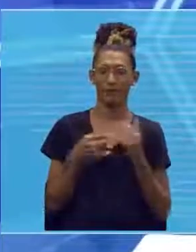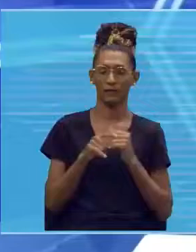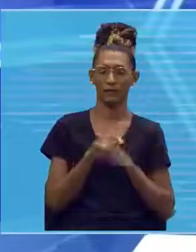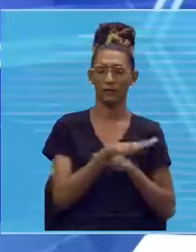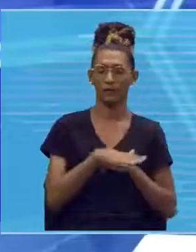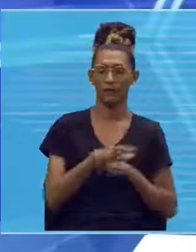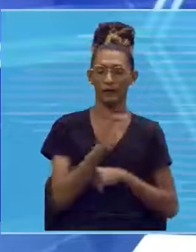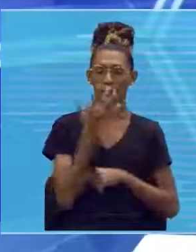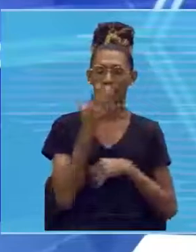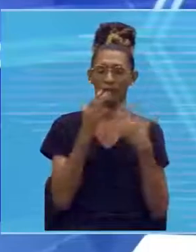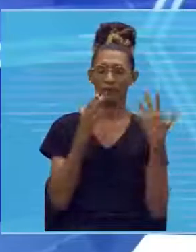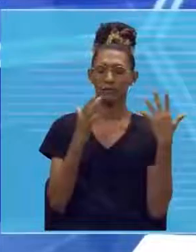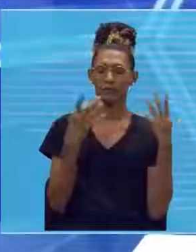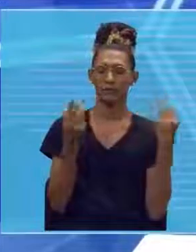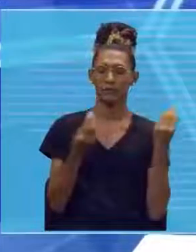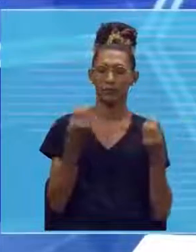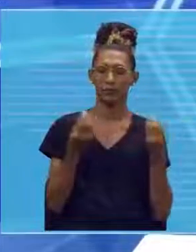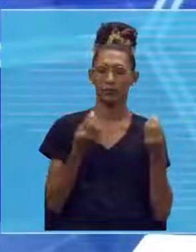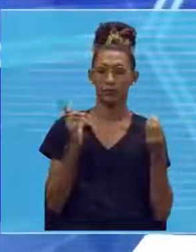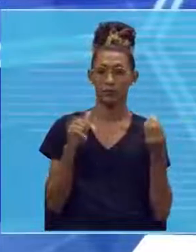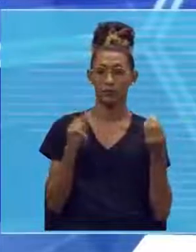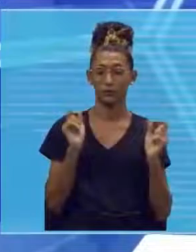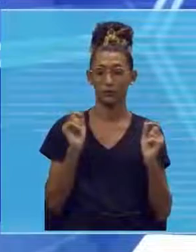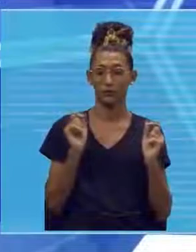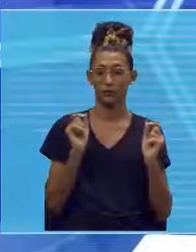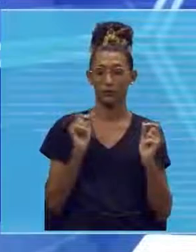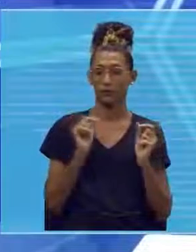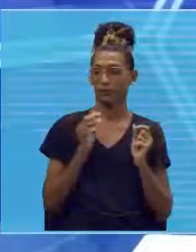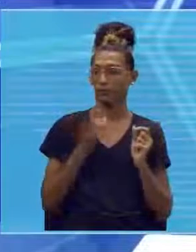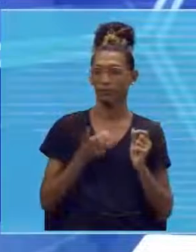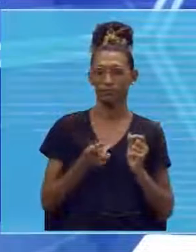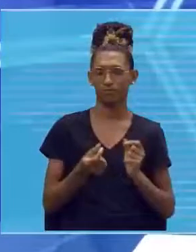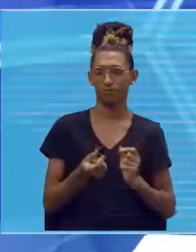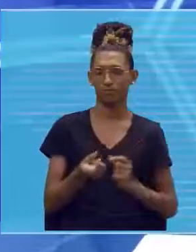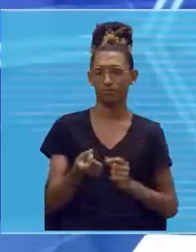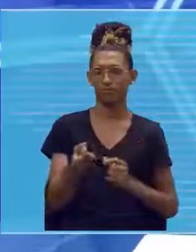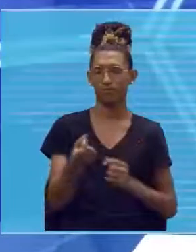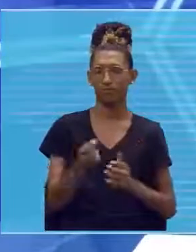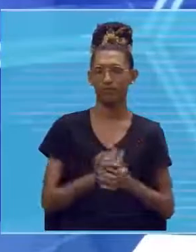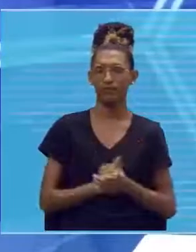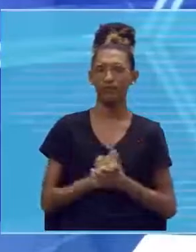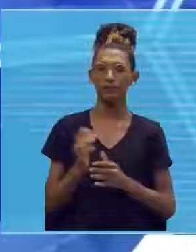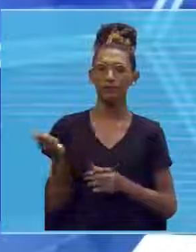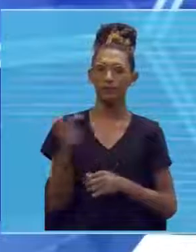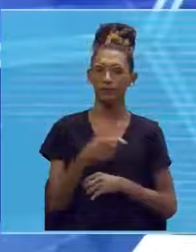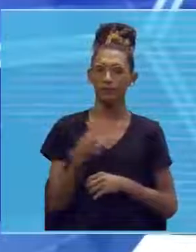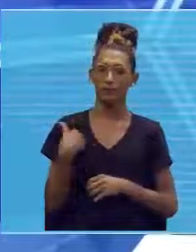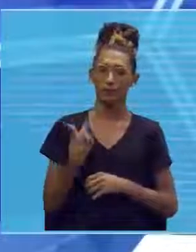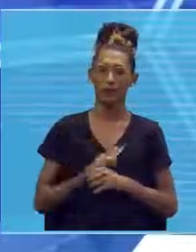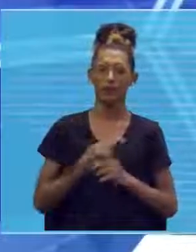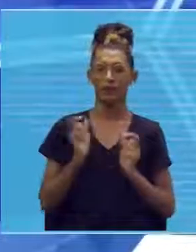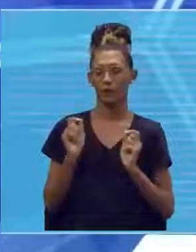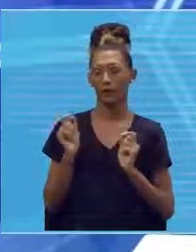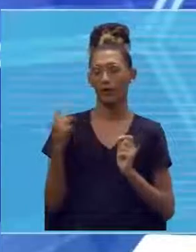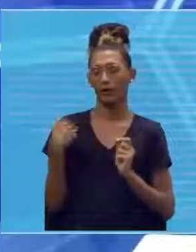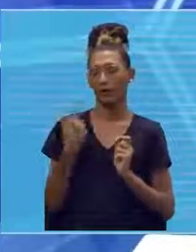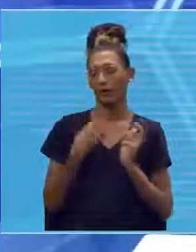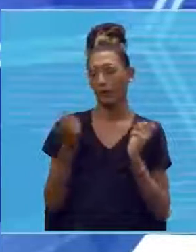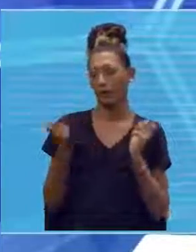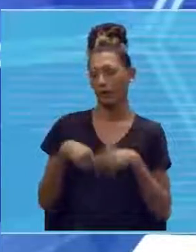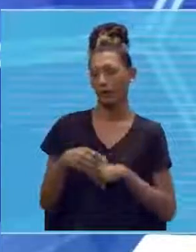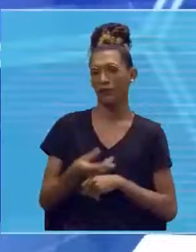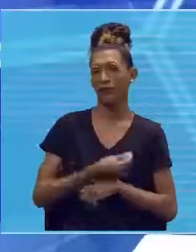alguns povos é muito infinitamente maior do que a nossa que por exemplo podemos viver em cidades